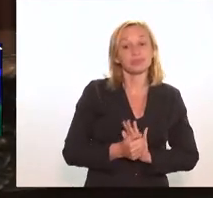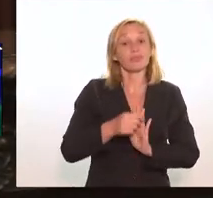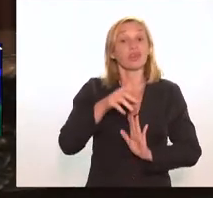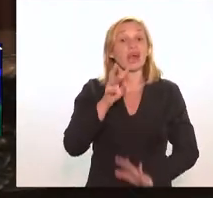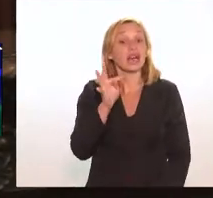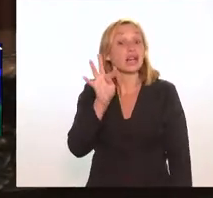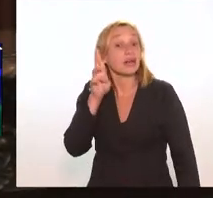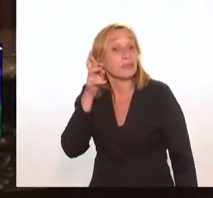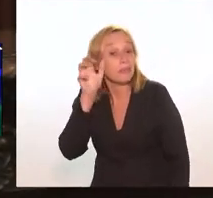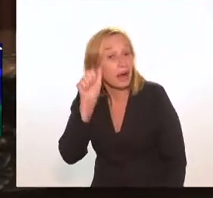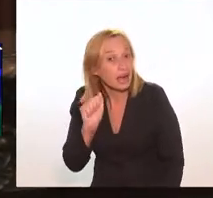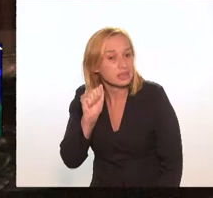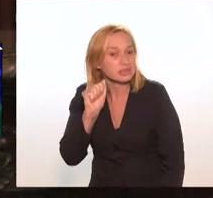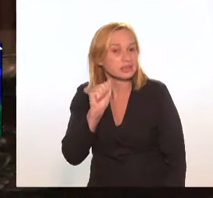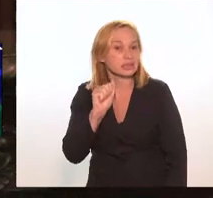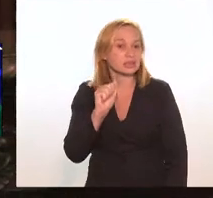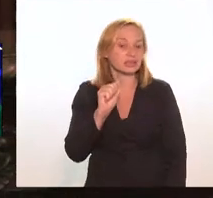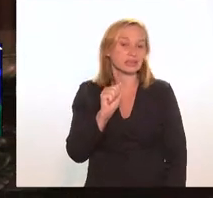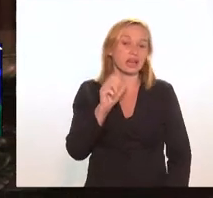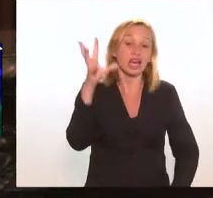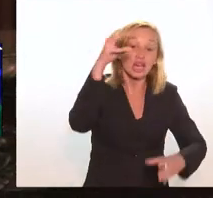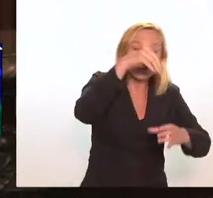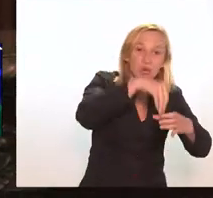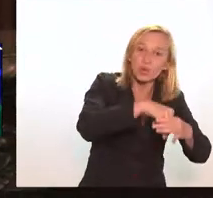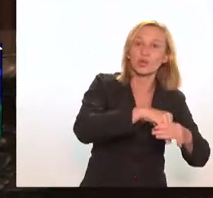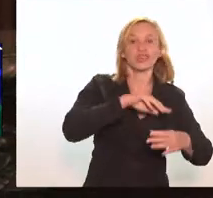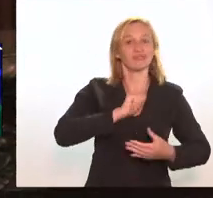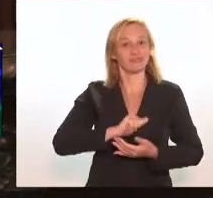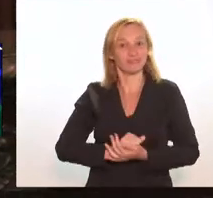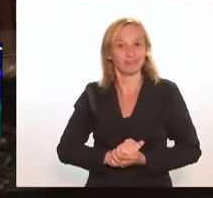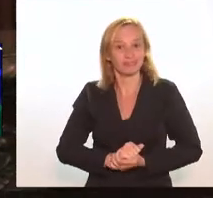gramática as inclui.